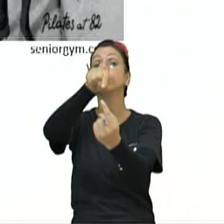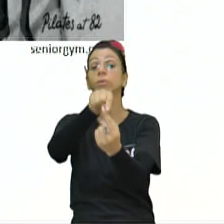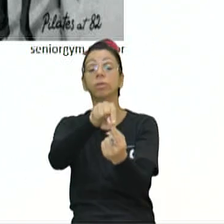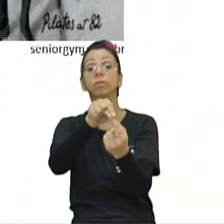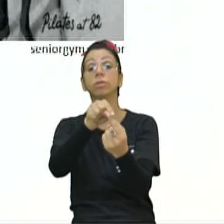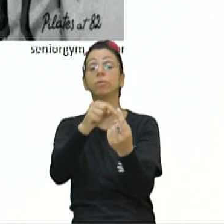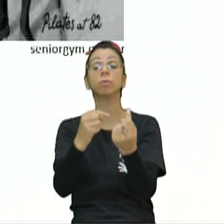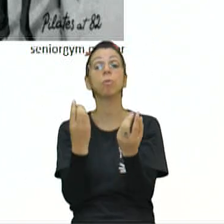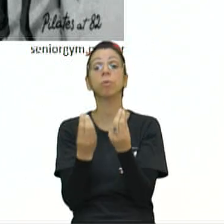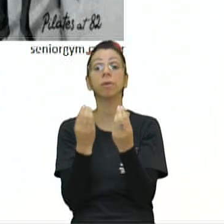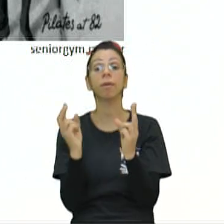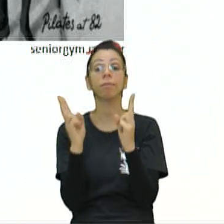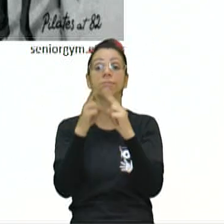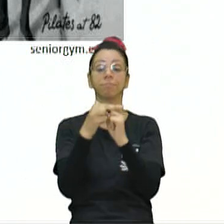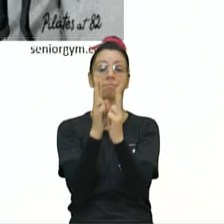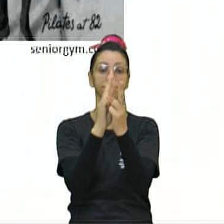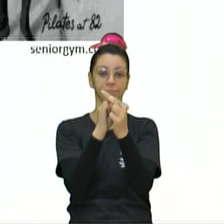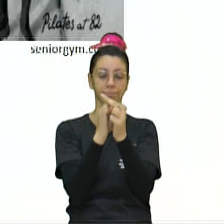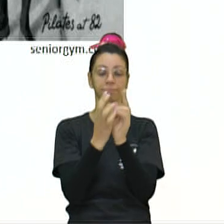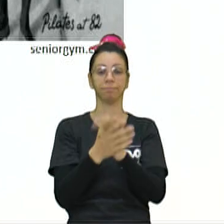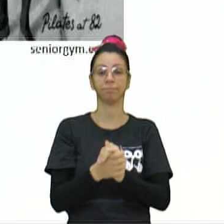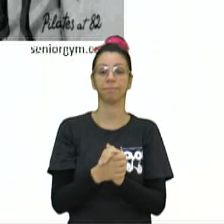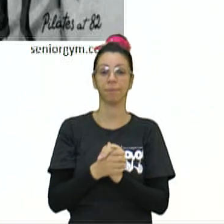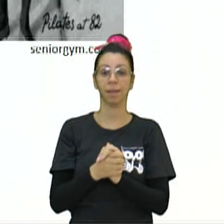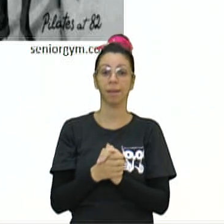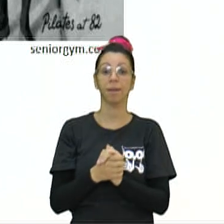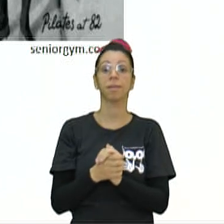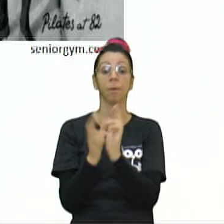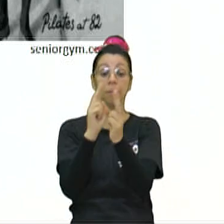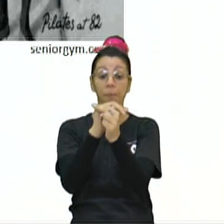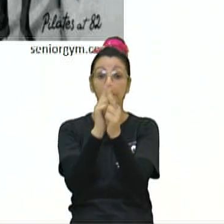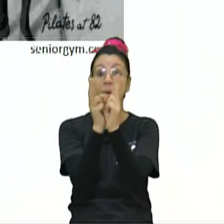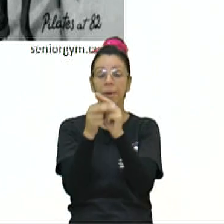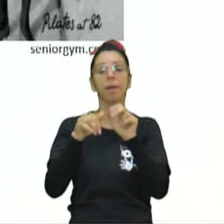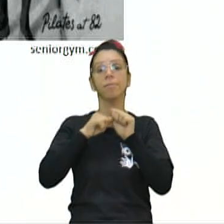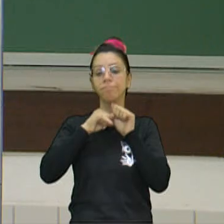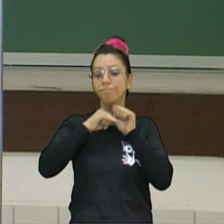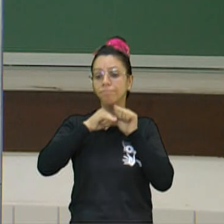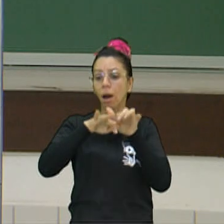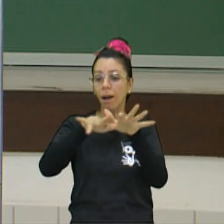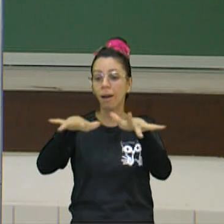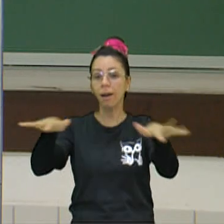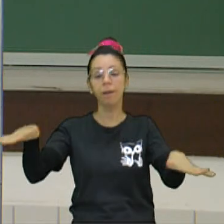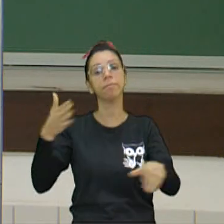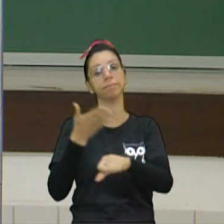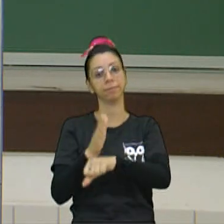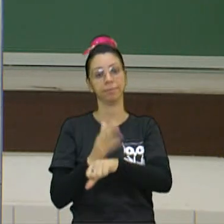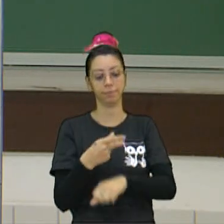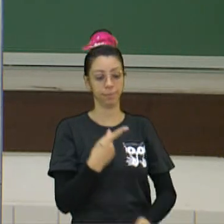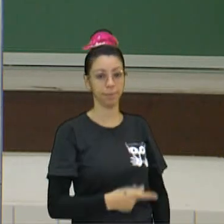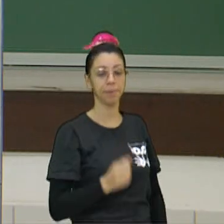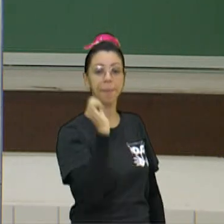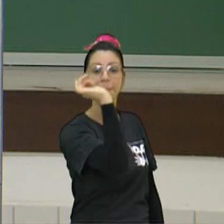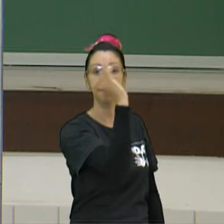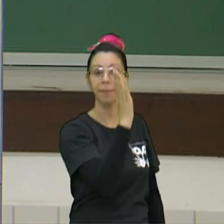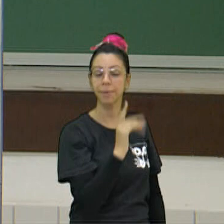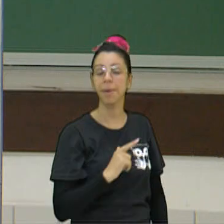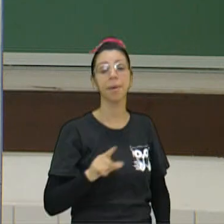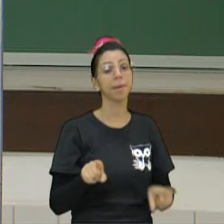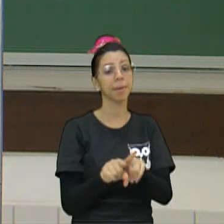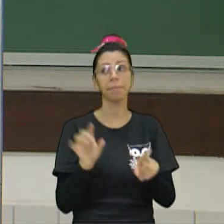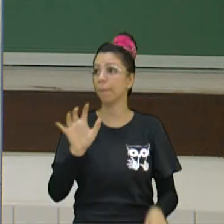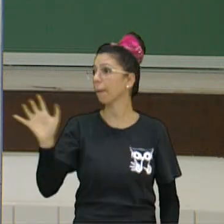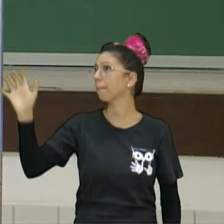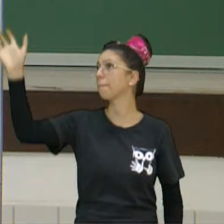esse método. Então, o método é bastante difundido, bastante praticado no Brasil, né, em vários lugares do mundo